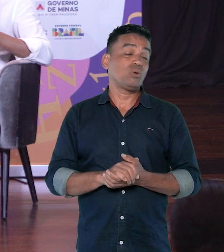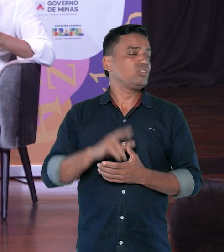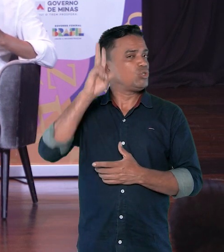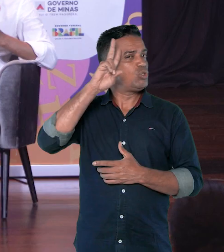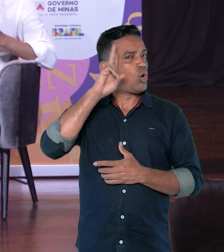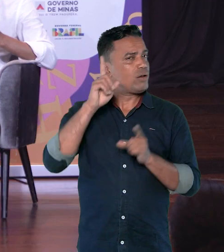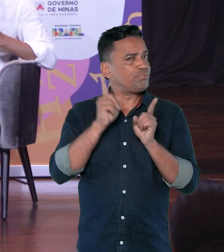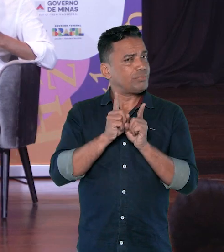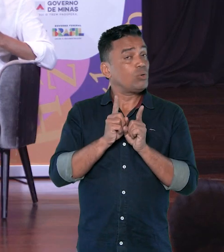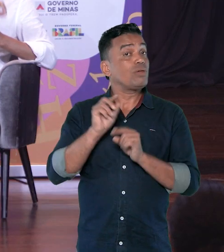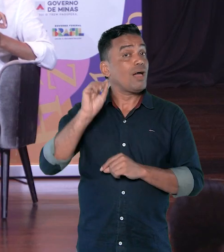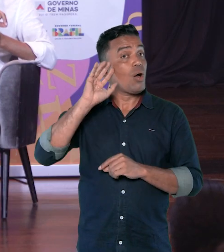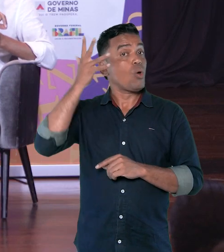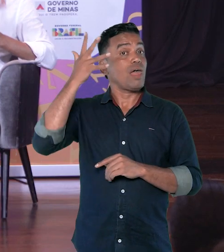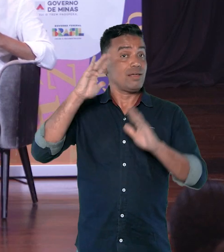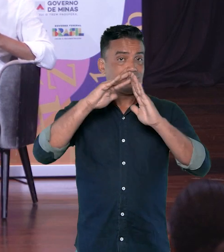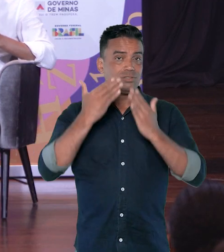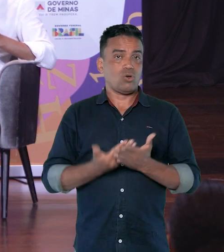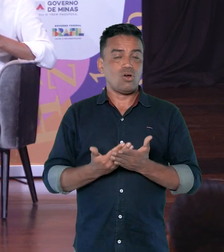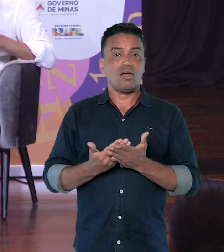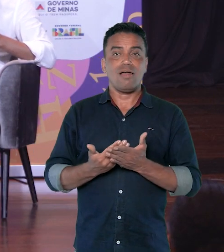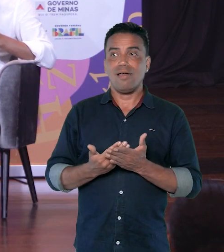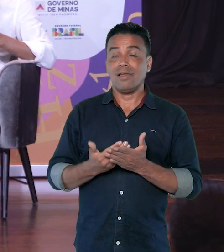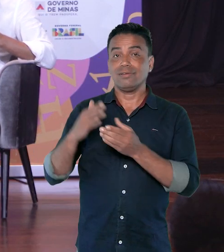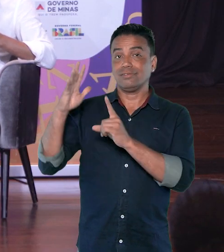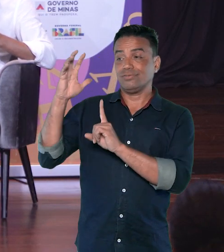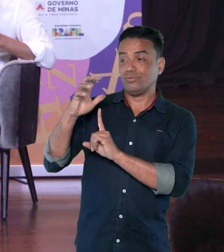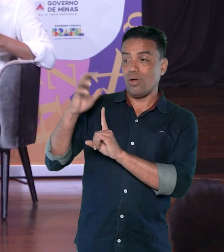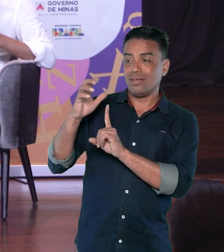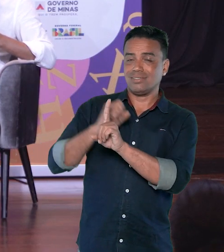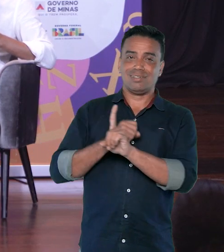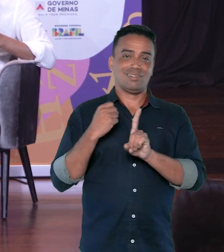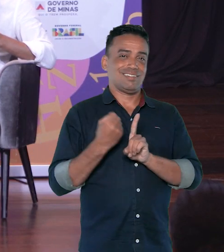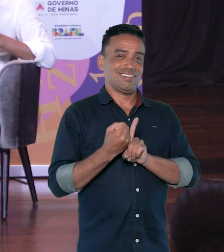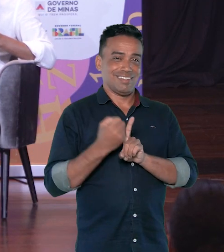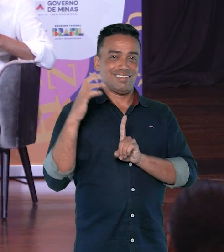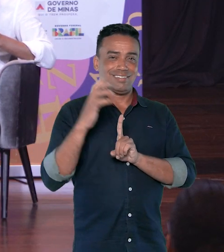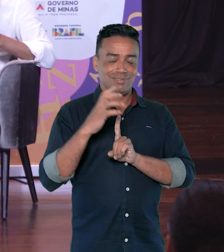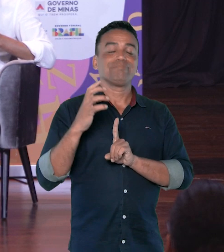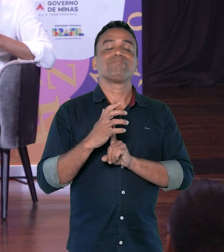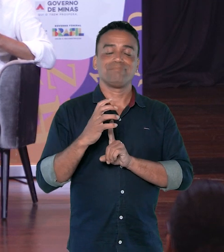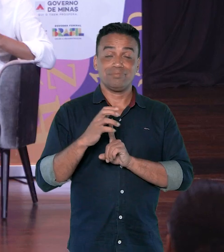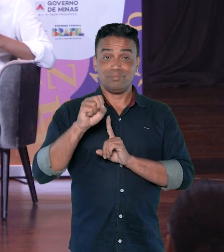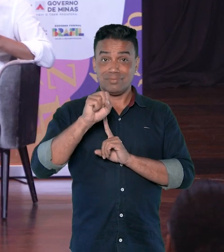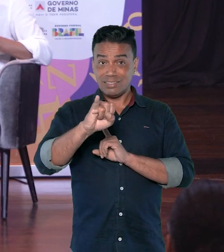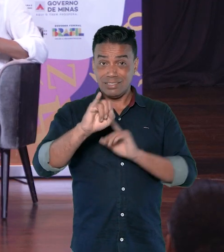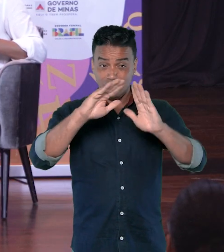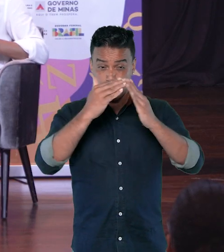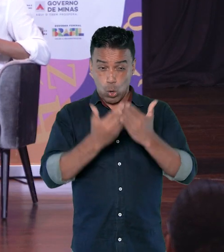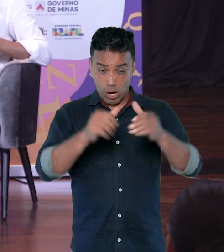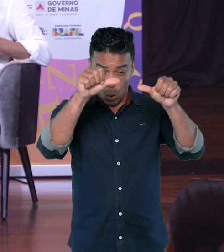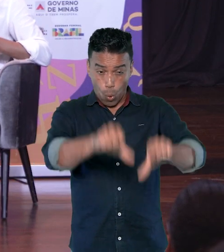o que acontece na escola é reflexo da sociedade. Né? Se a escola vai mal, é